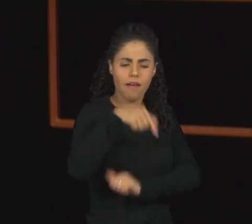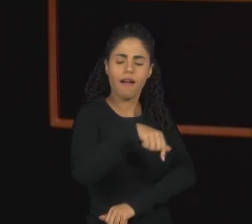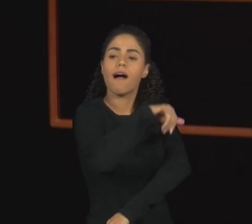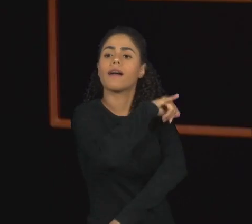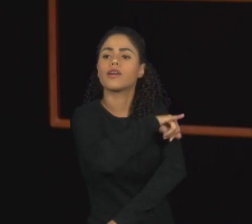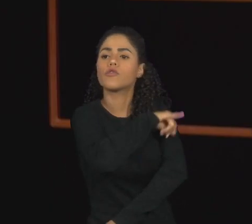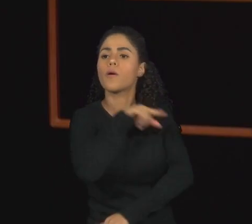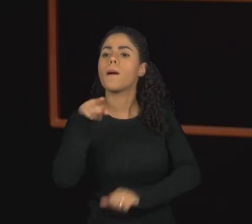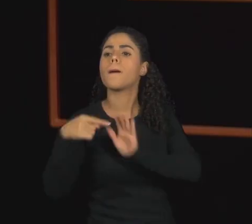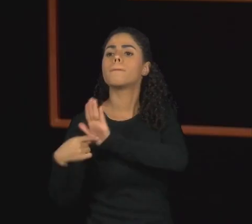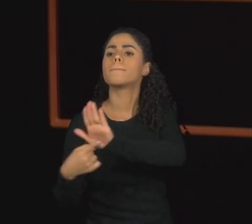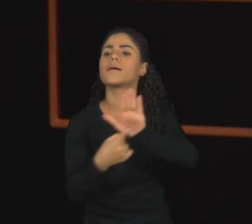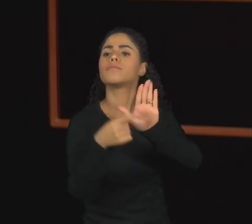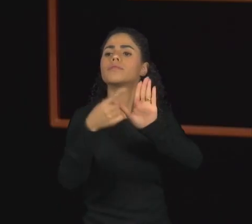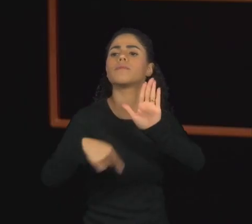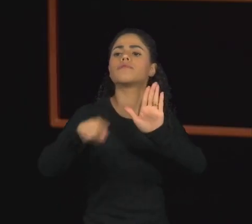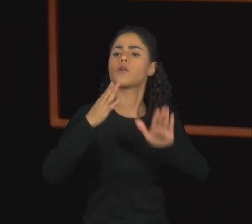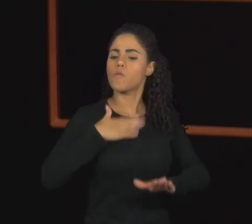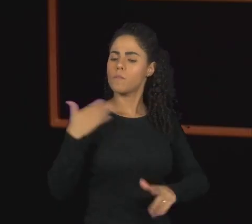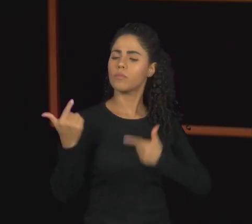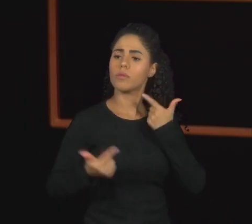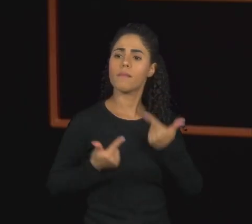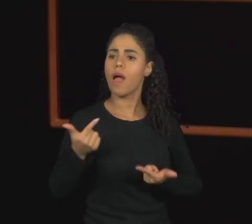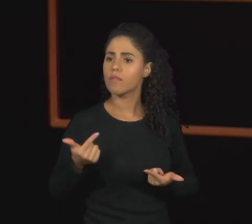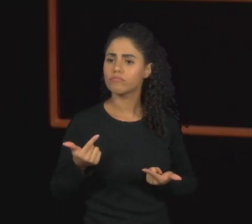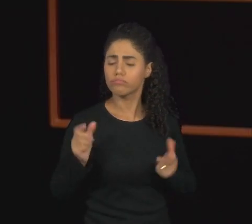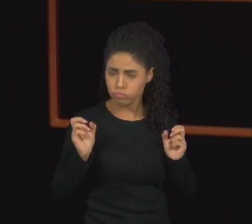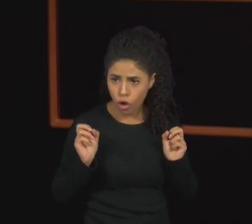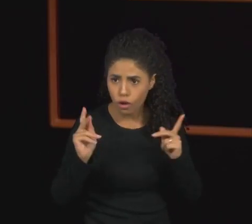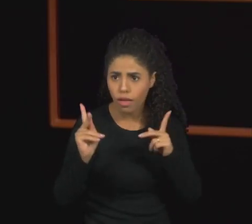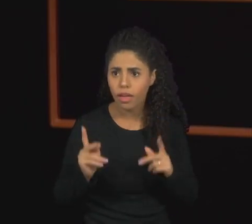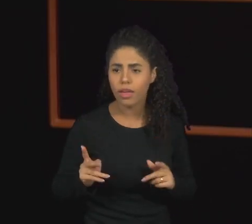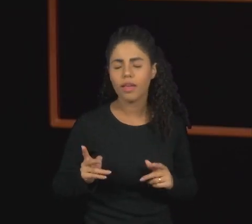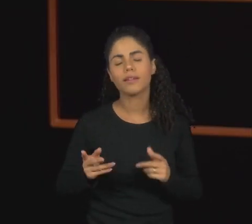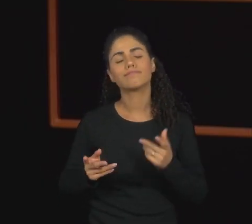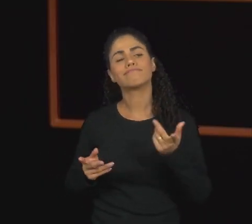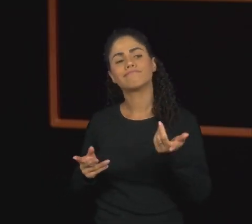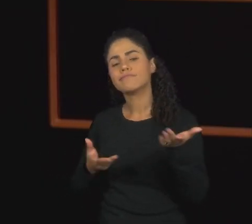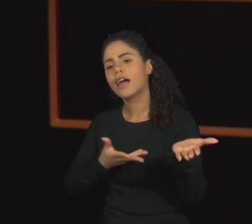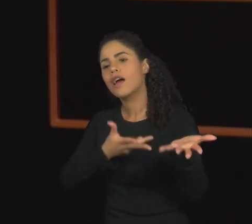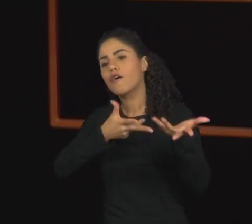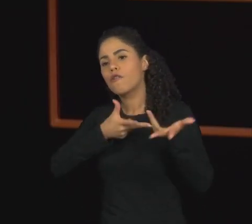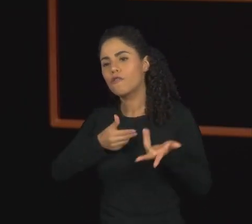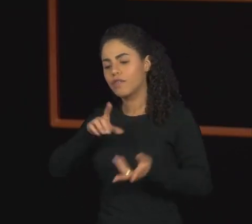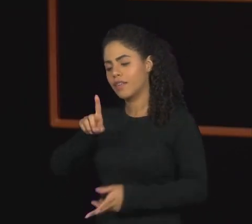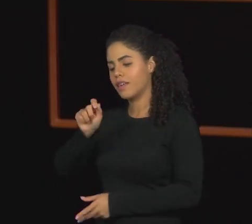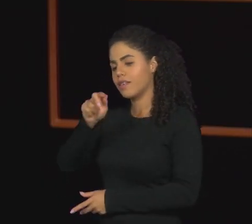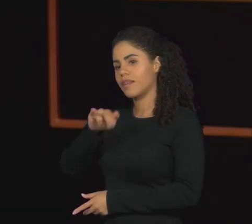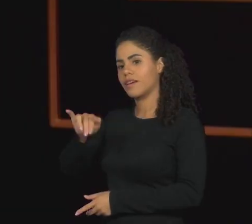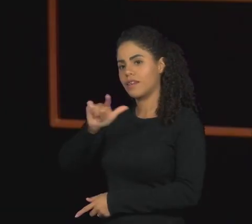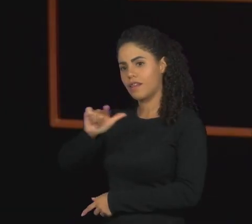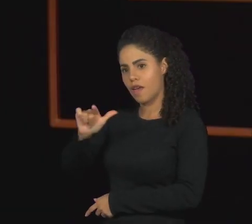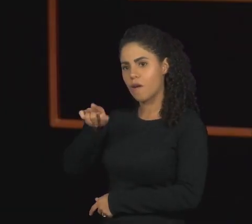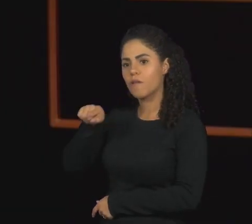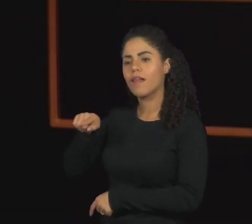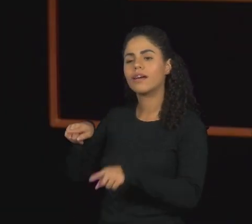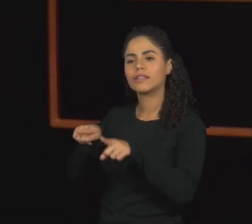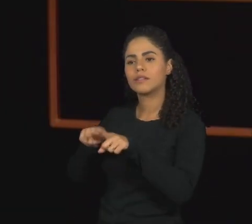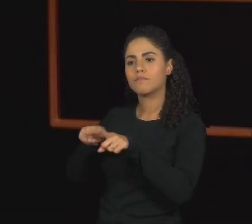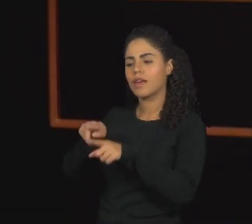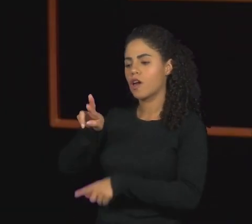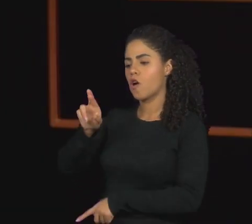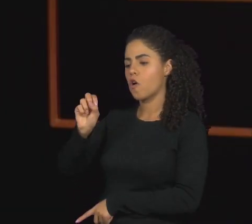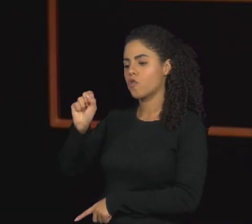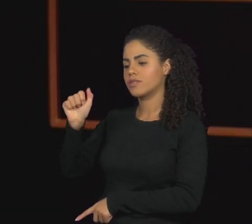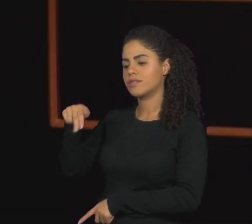para mostrar para o pessoal daqui o meu trabalho, de onde eu venho. Né? Convidei o Daniel de Oliveira, o Caco Ciocler, a Rosane Goffman